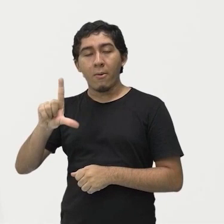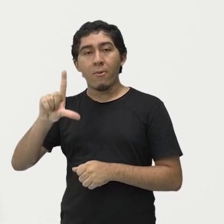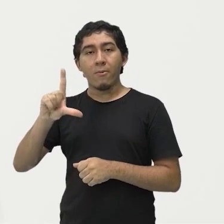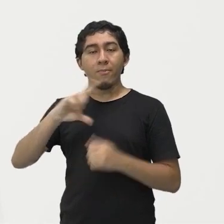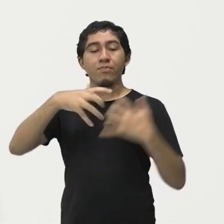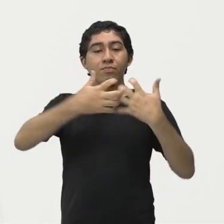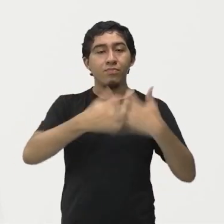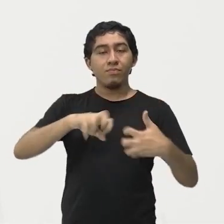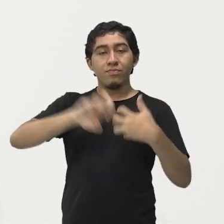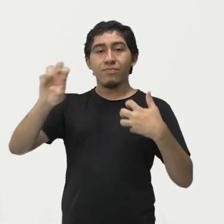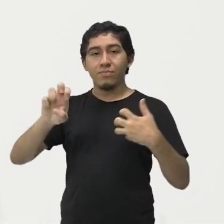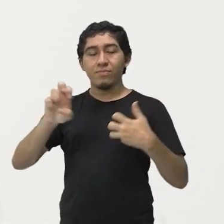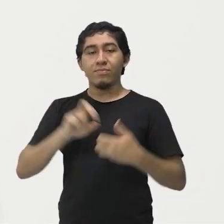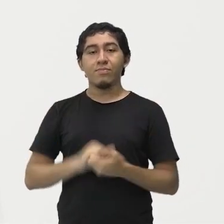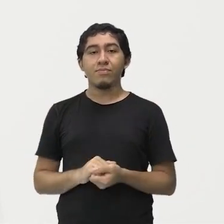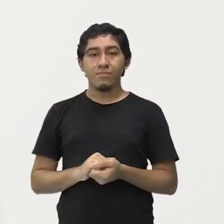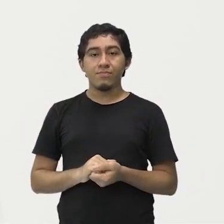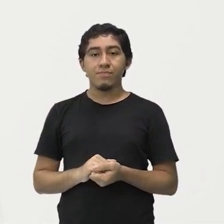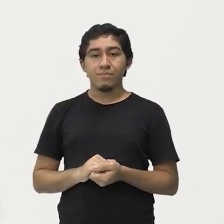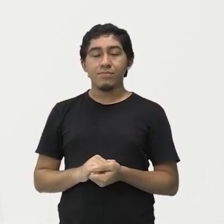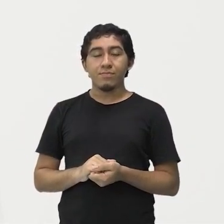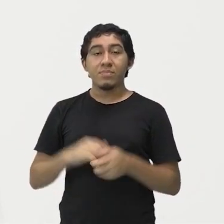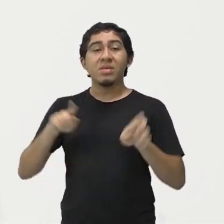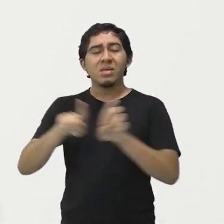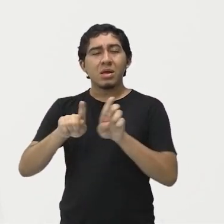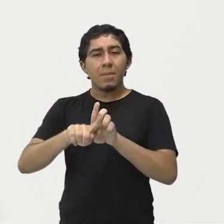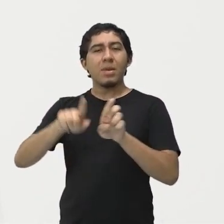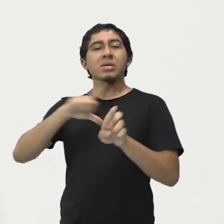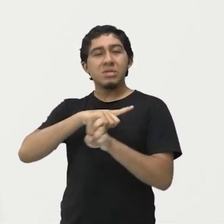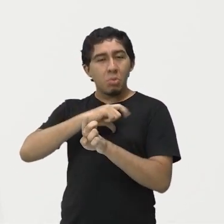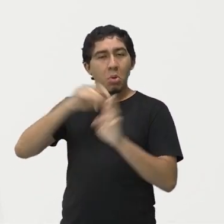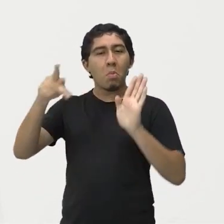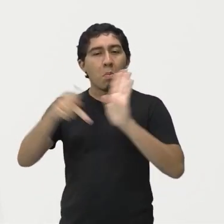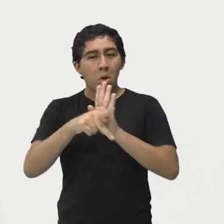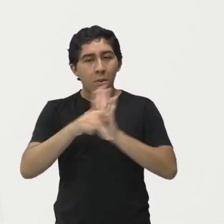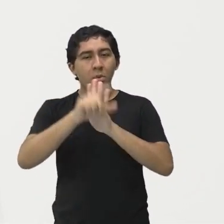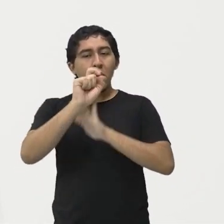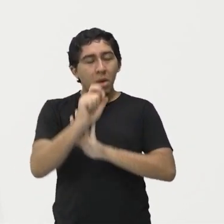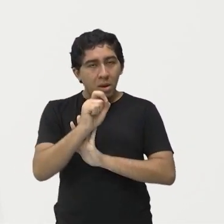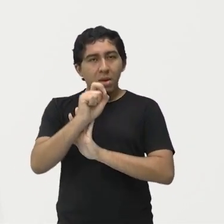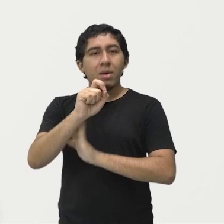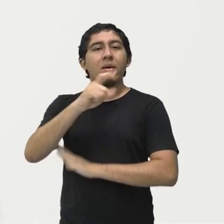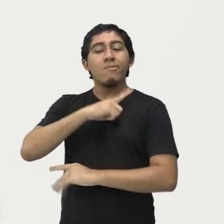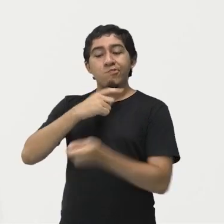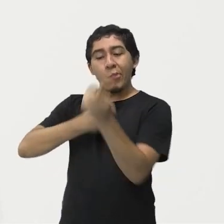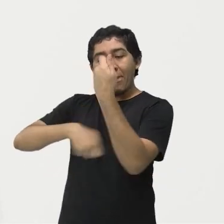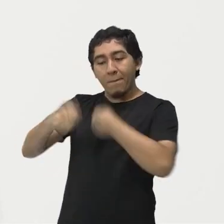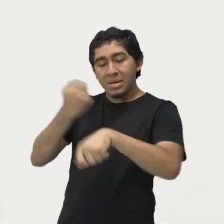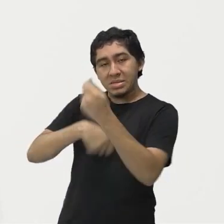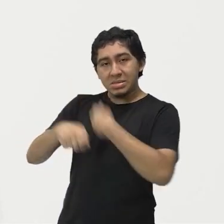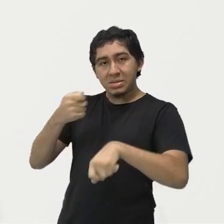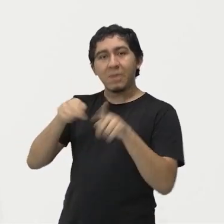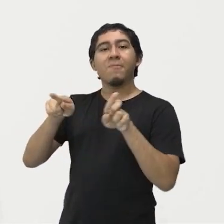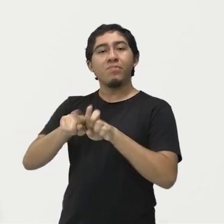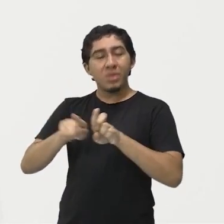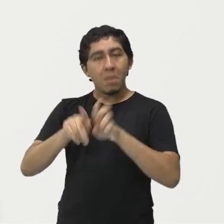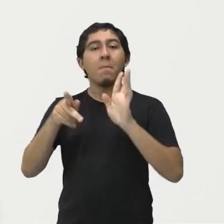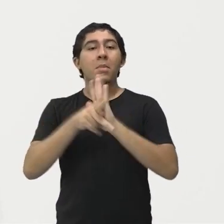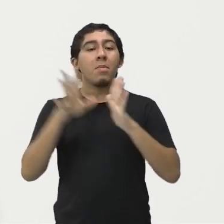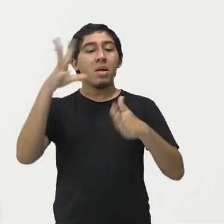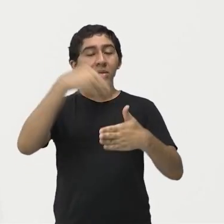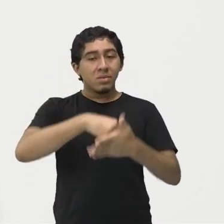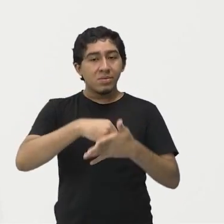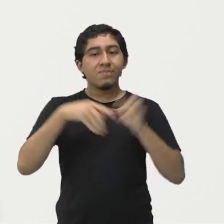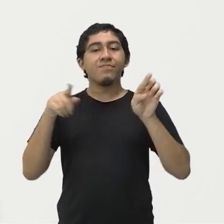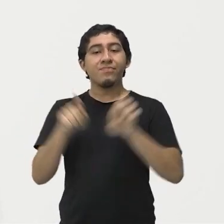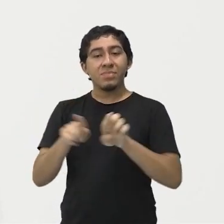era essencialmente comercial, então a sua riqueza estava baseada nas atividades comerciais. Eles